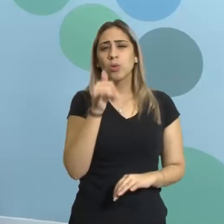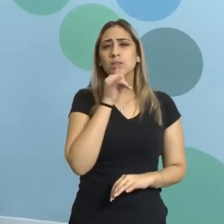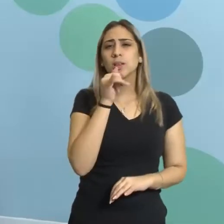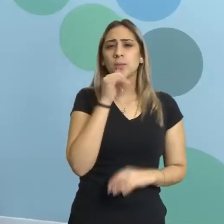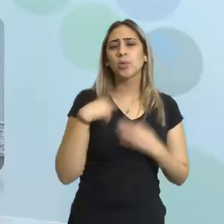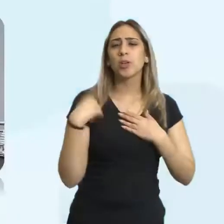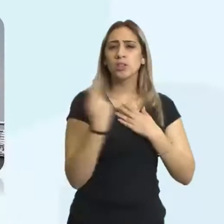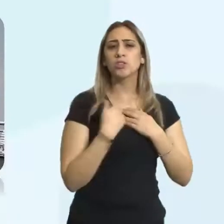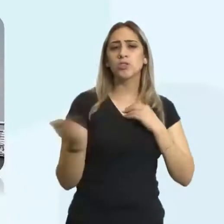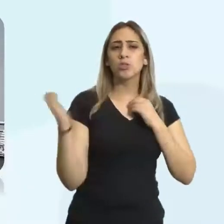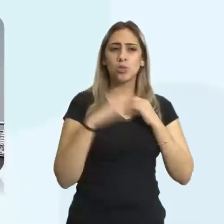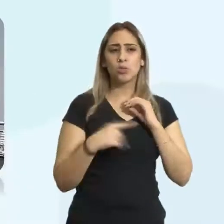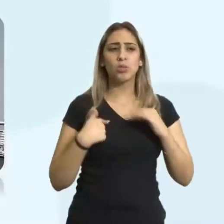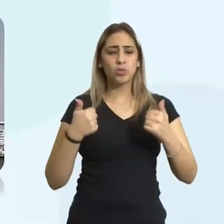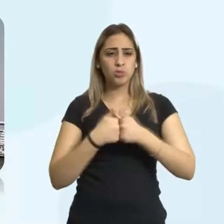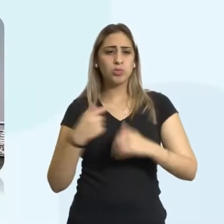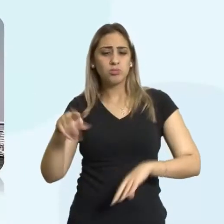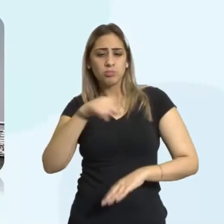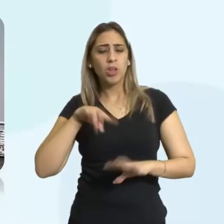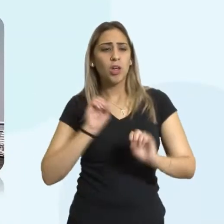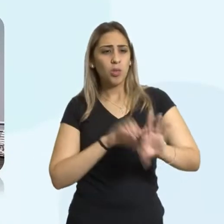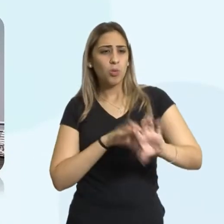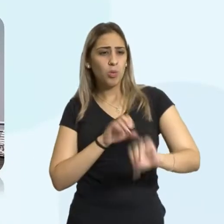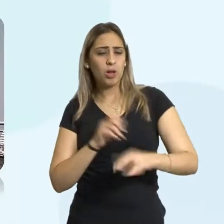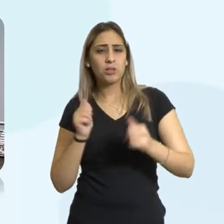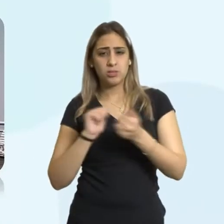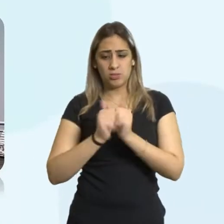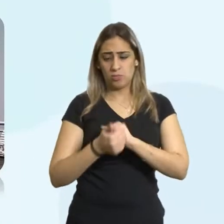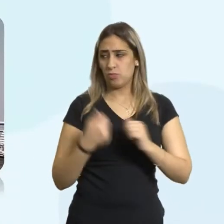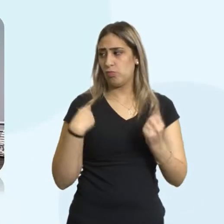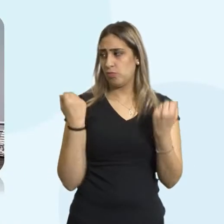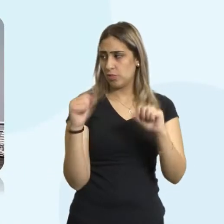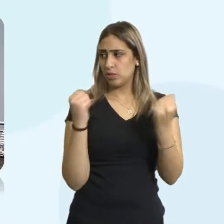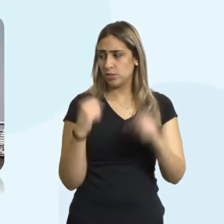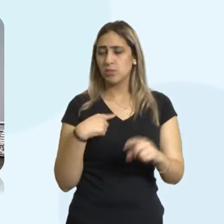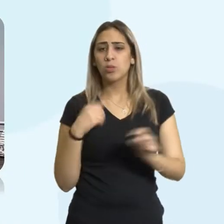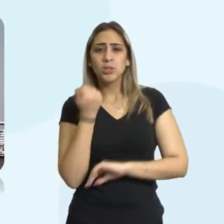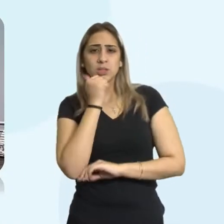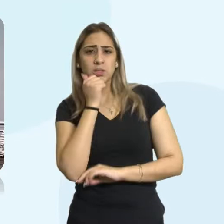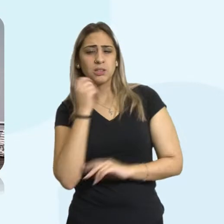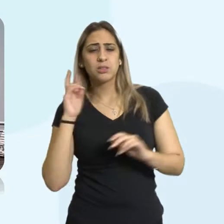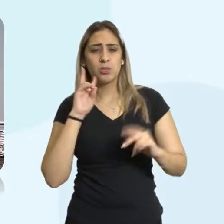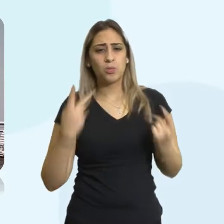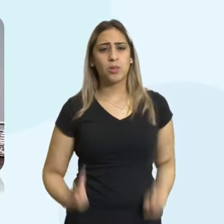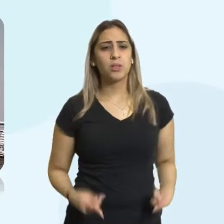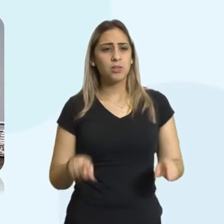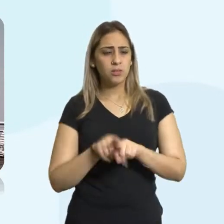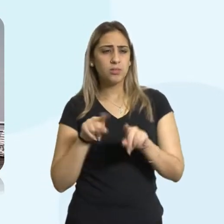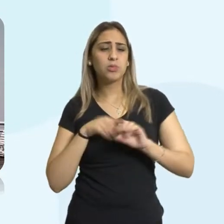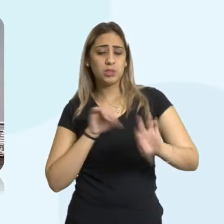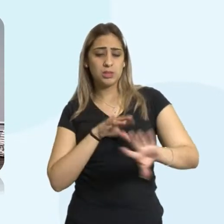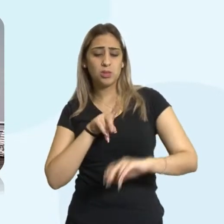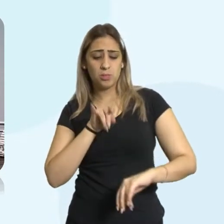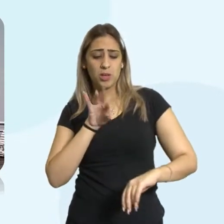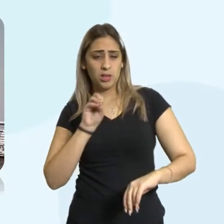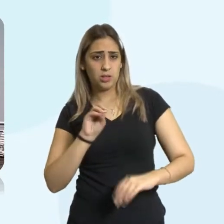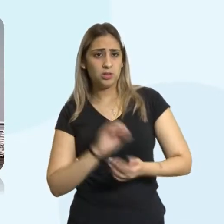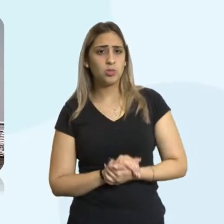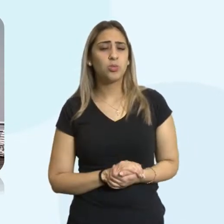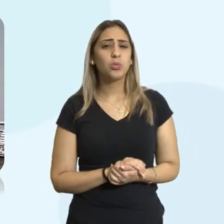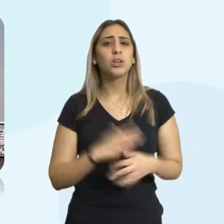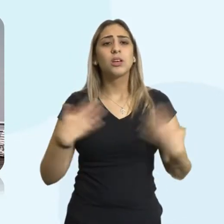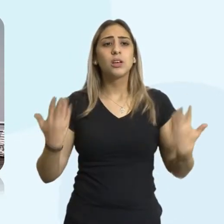exemplo que a gente trouxe associando a educação física com as ciências humanas no caso aí no ensino médio né